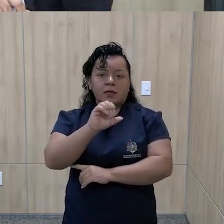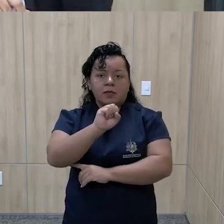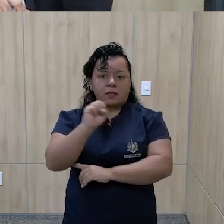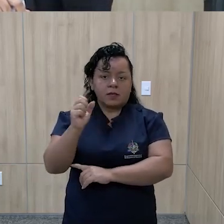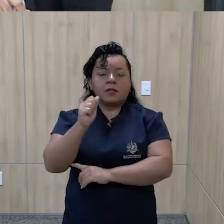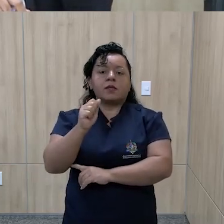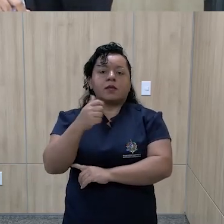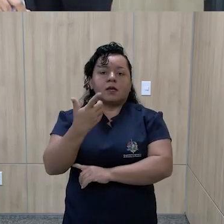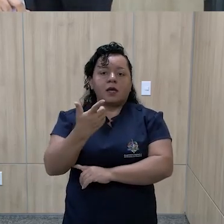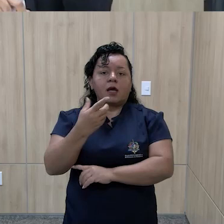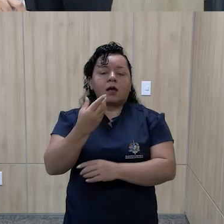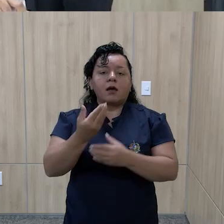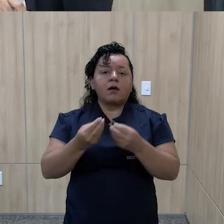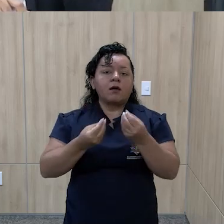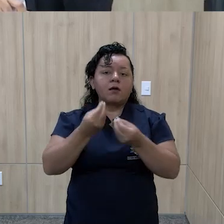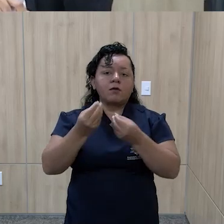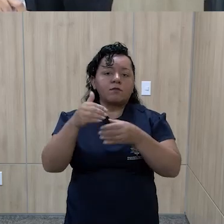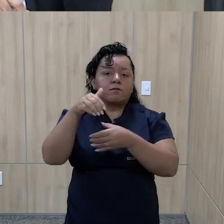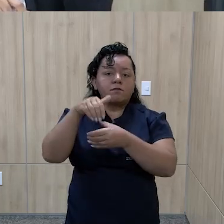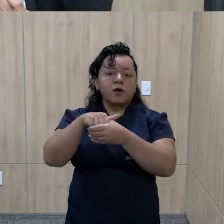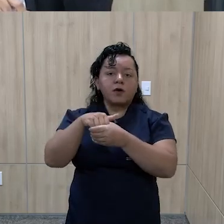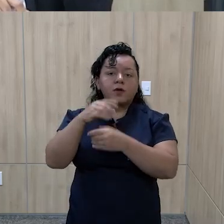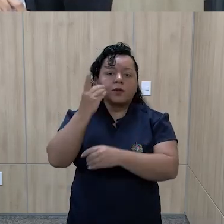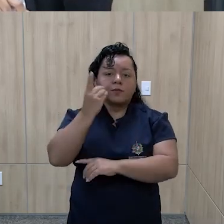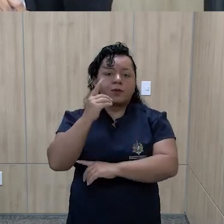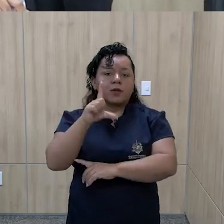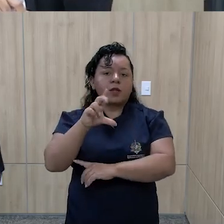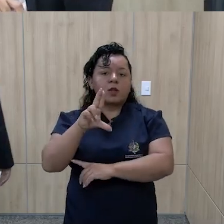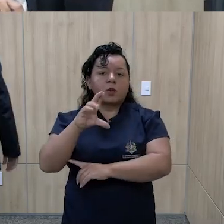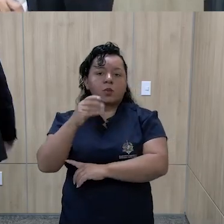vota Deputado Lucas Torres